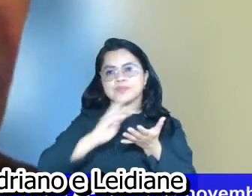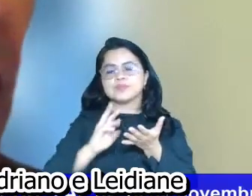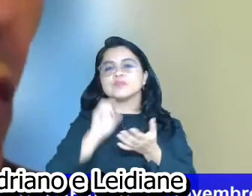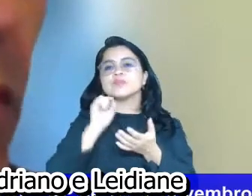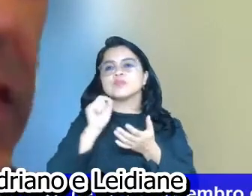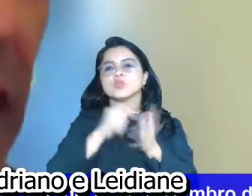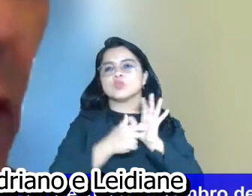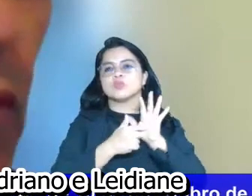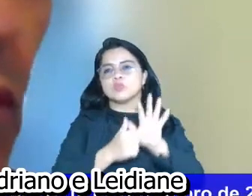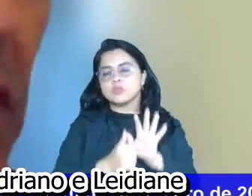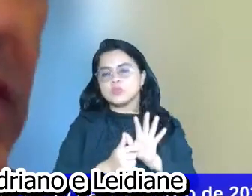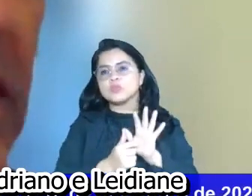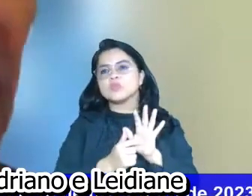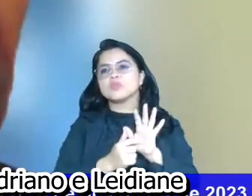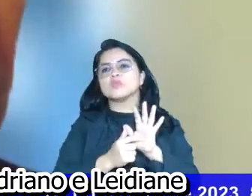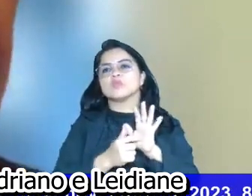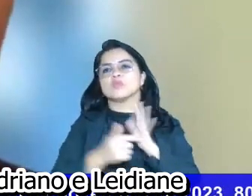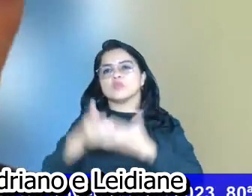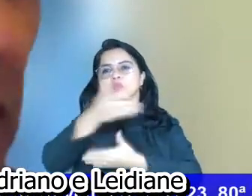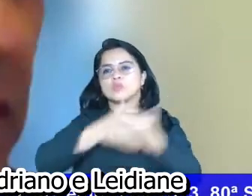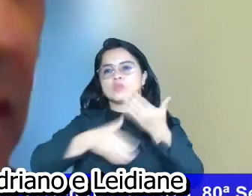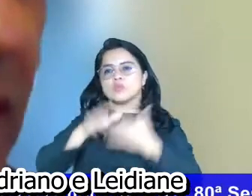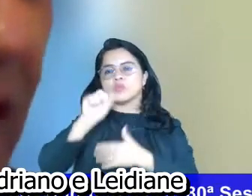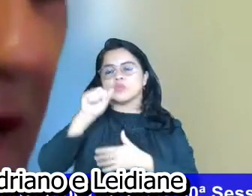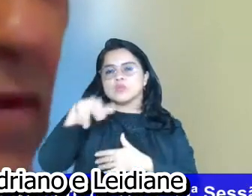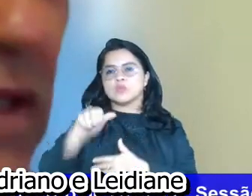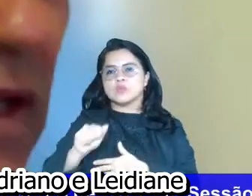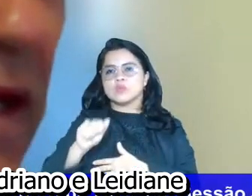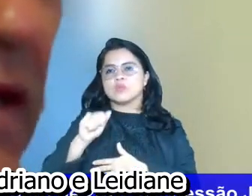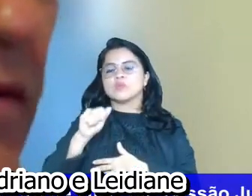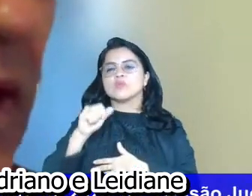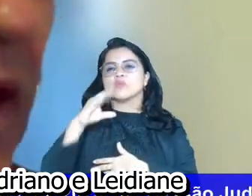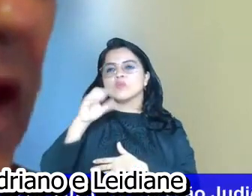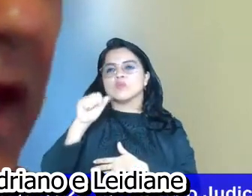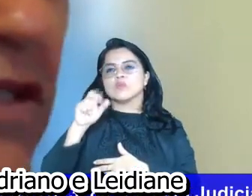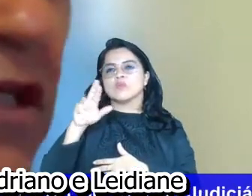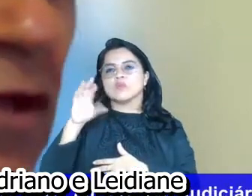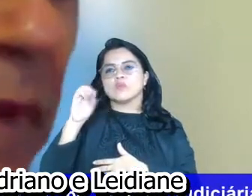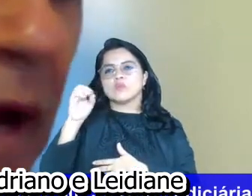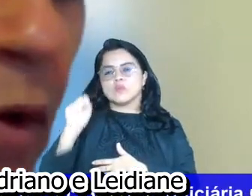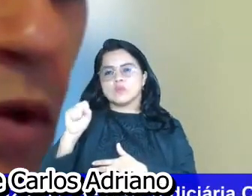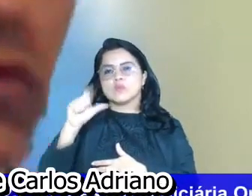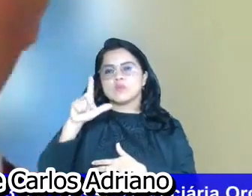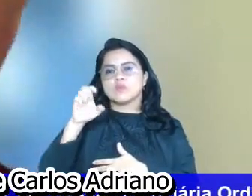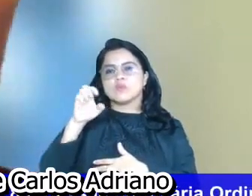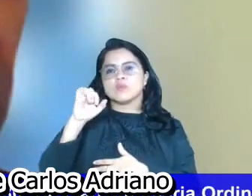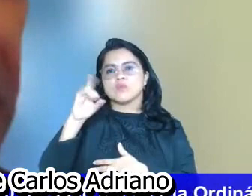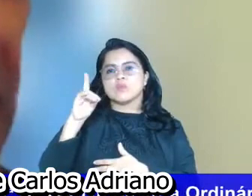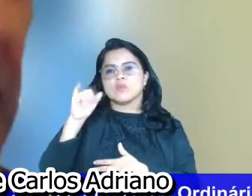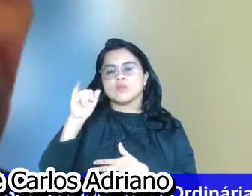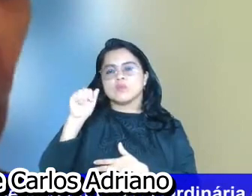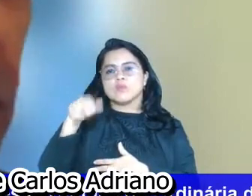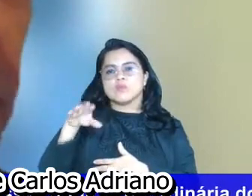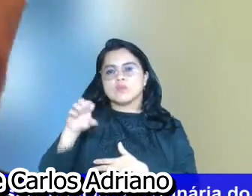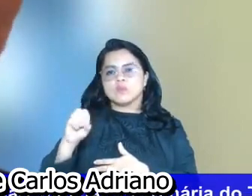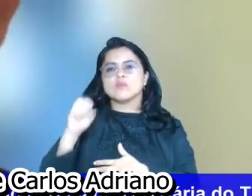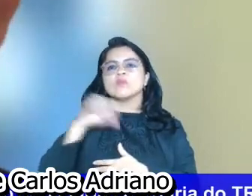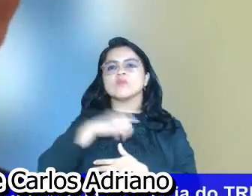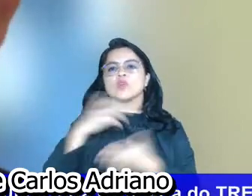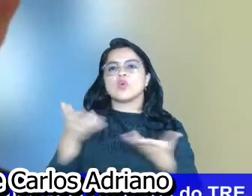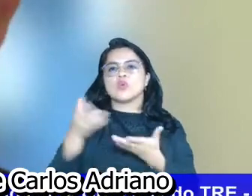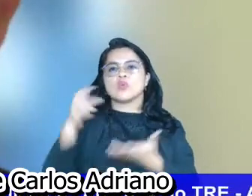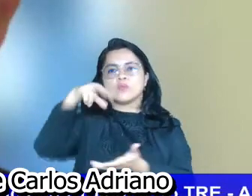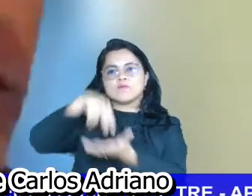que figuraram como interlocutores Ana Zilda, Carlos Adriano e Leidiane Barroso, ora